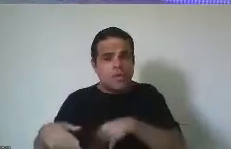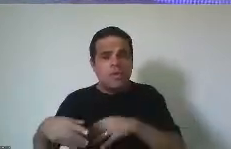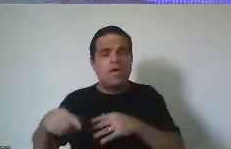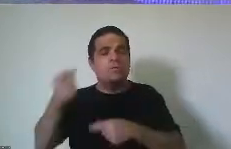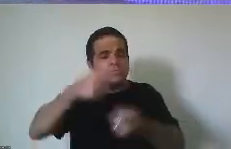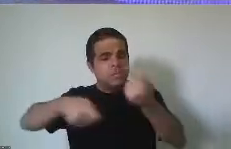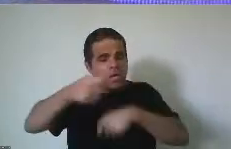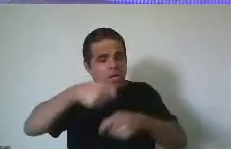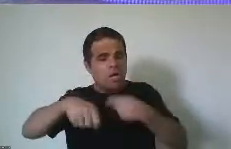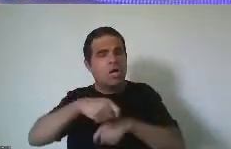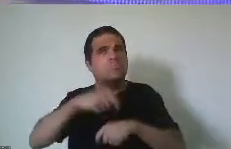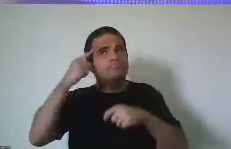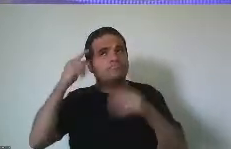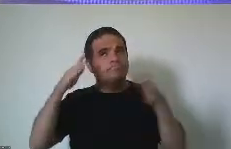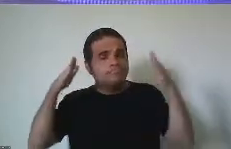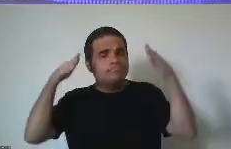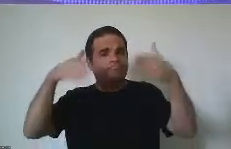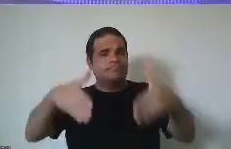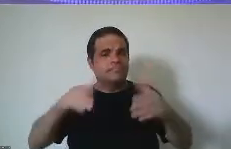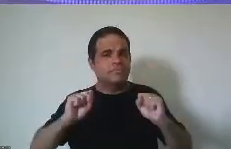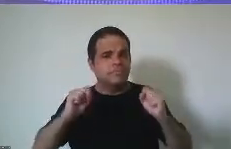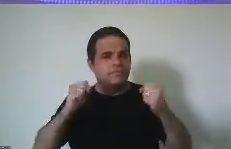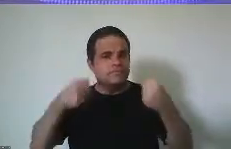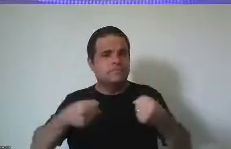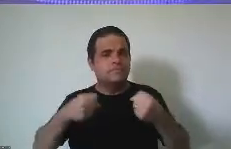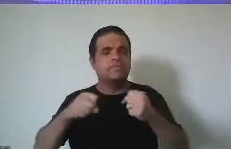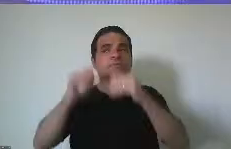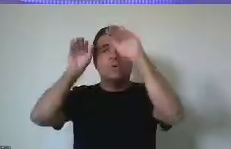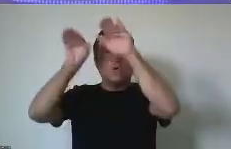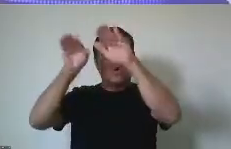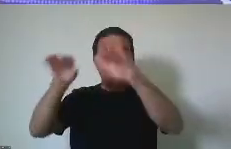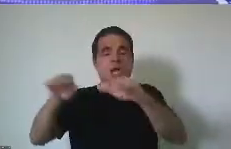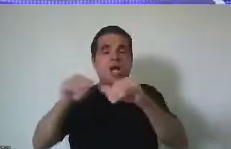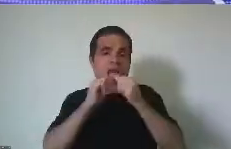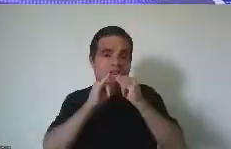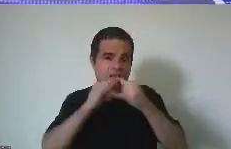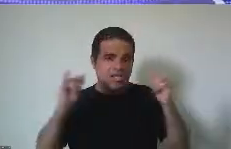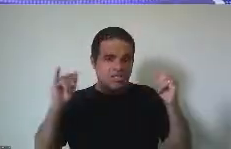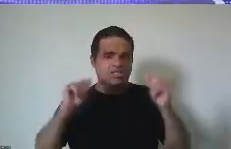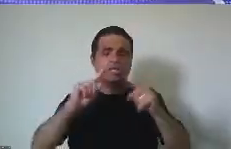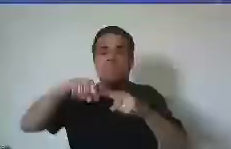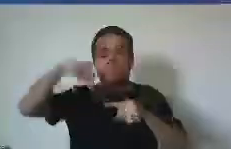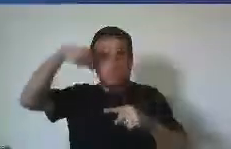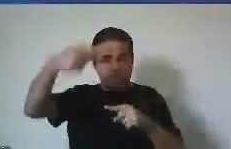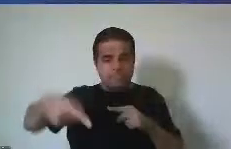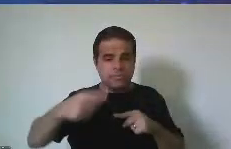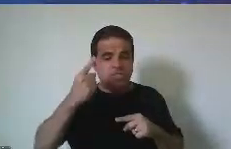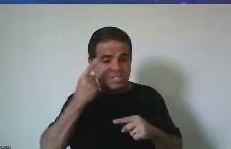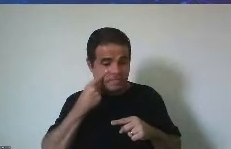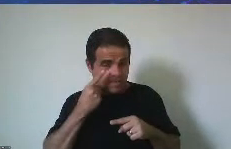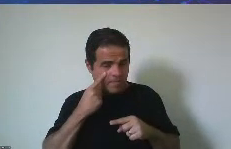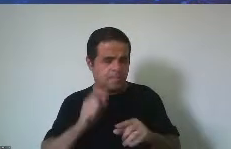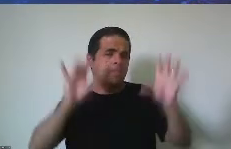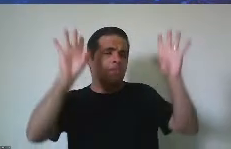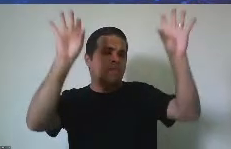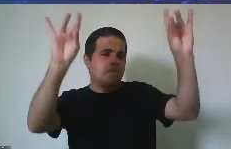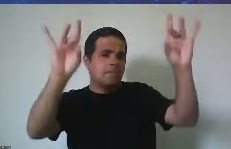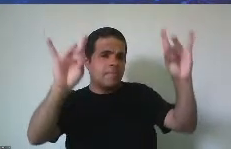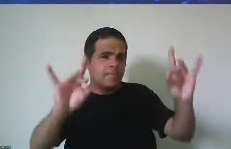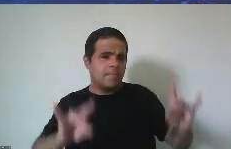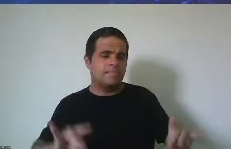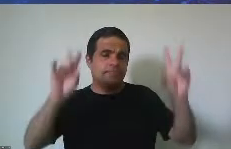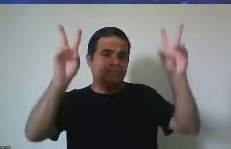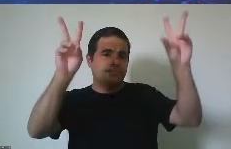focado muito os nossos esforços em armazenamento de energia porque a gente vai ver mais adiante e como temas transversais